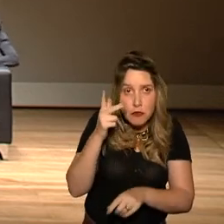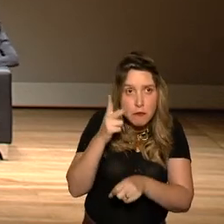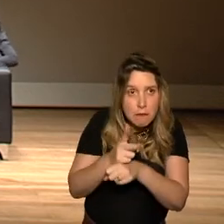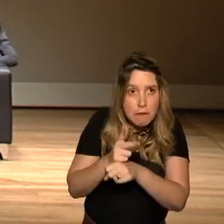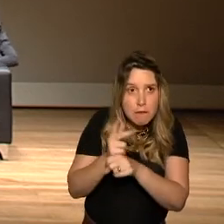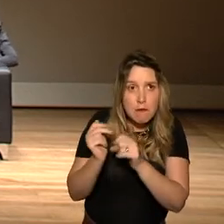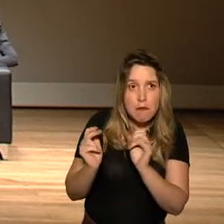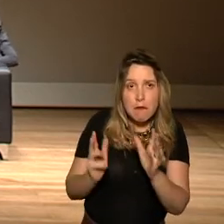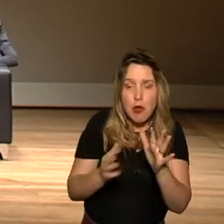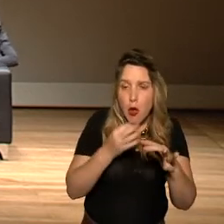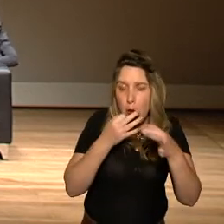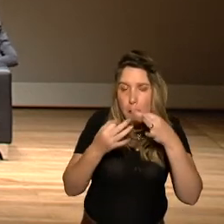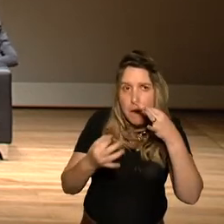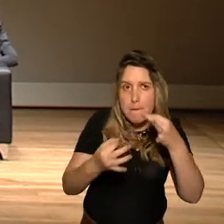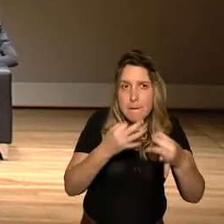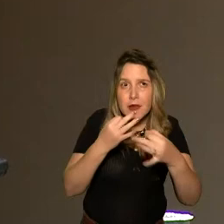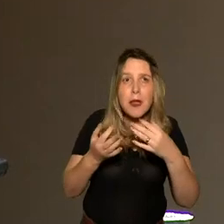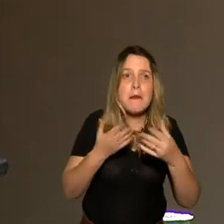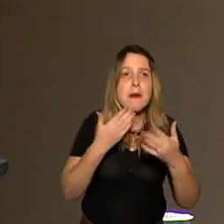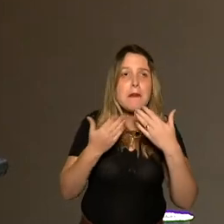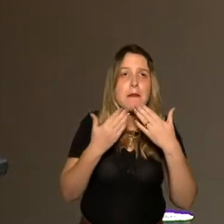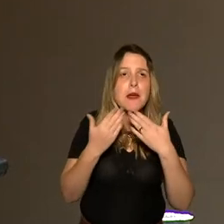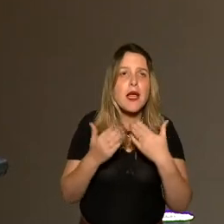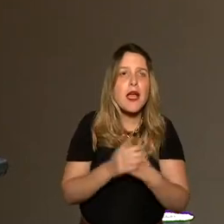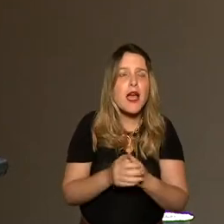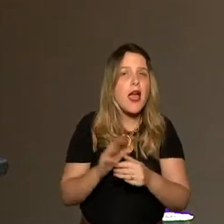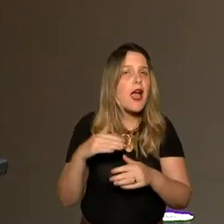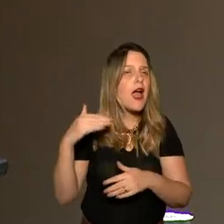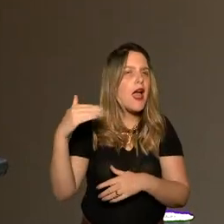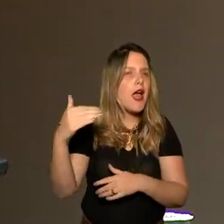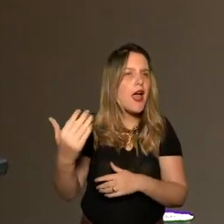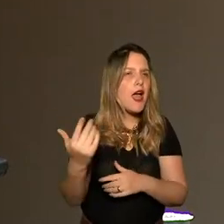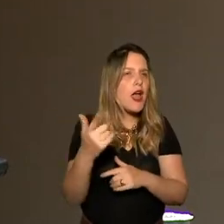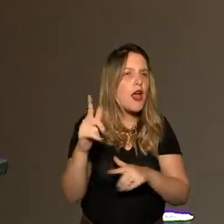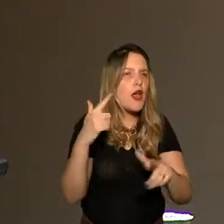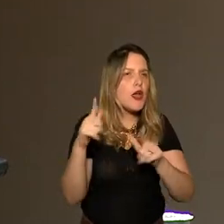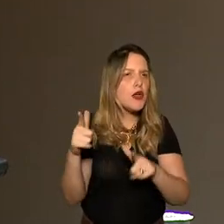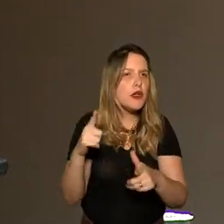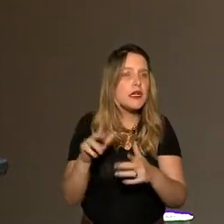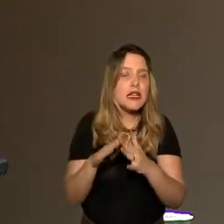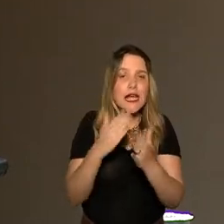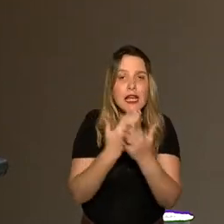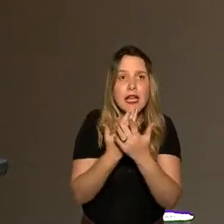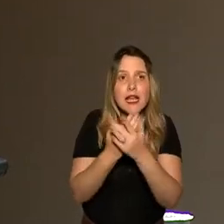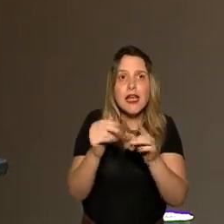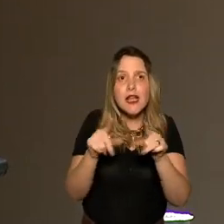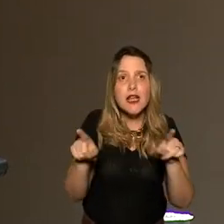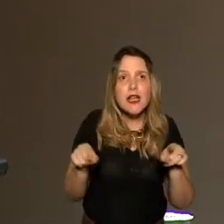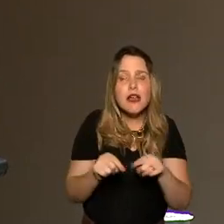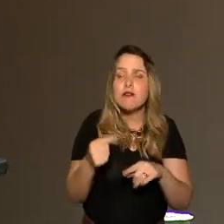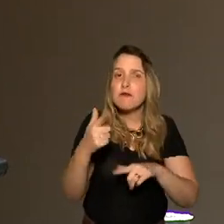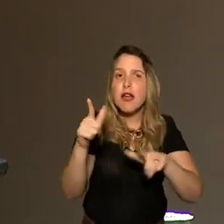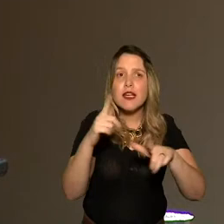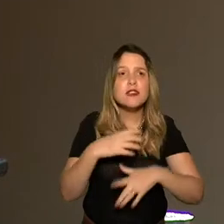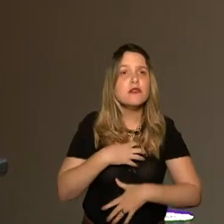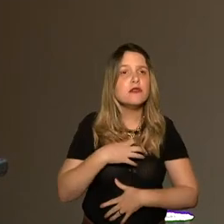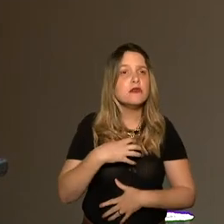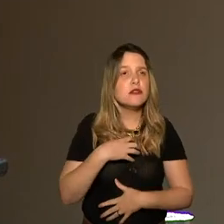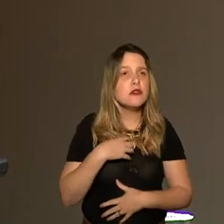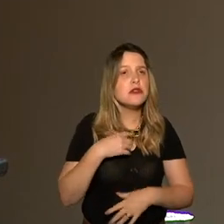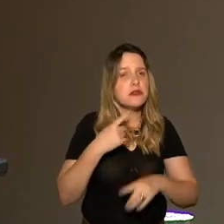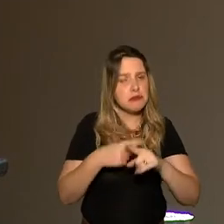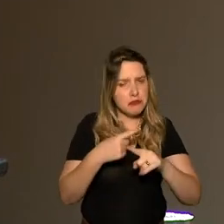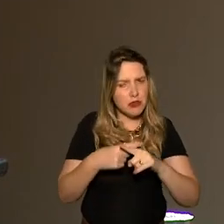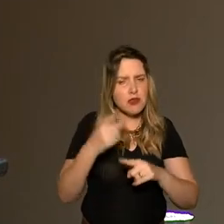para aqueles começassem a fazer os passos e além do k-pop tem aula por exemplo aula de forró lá e as pessoas